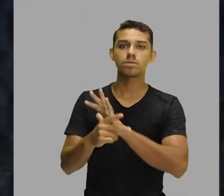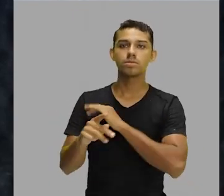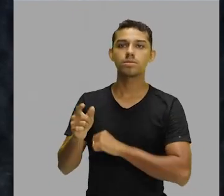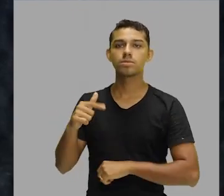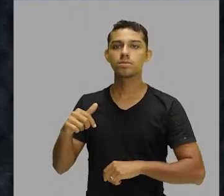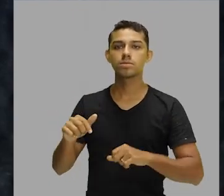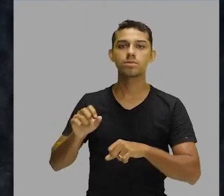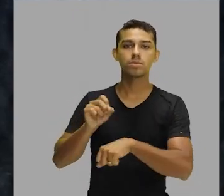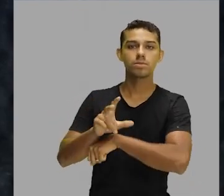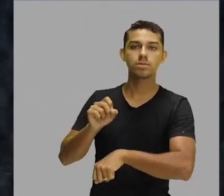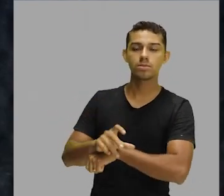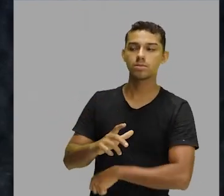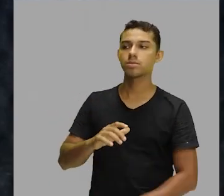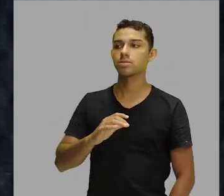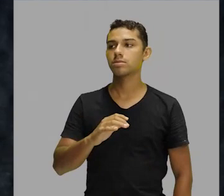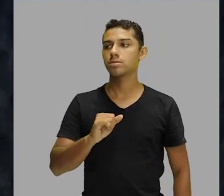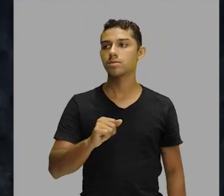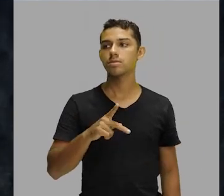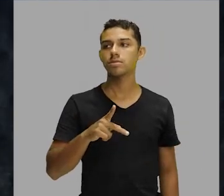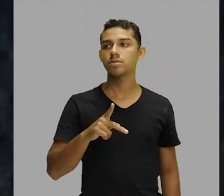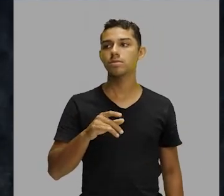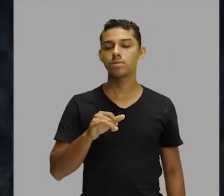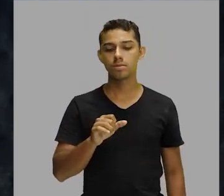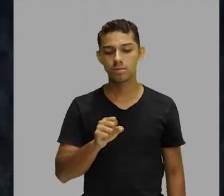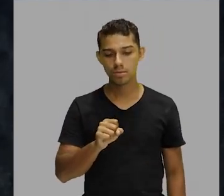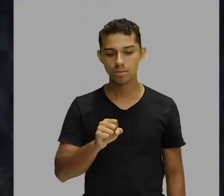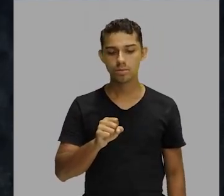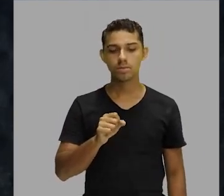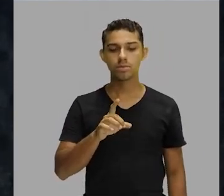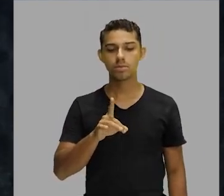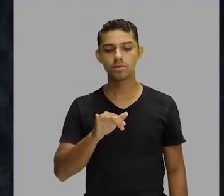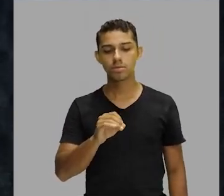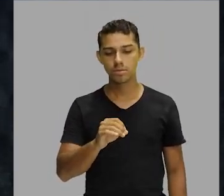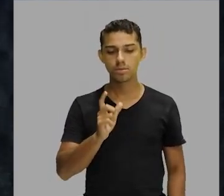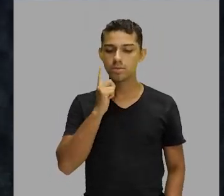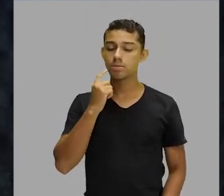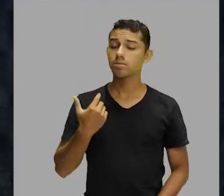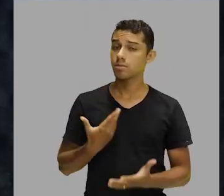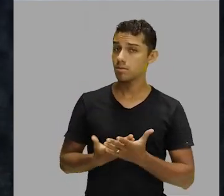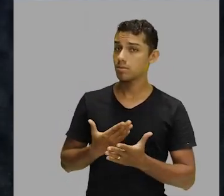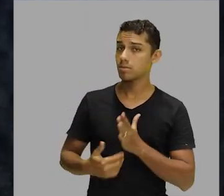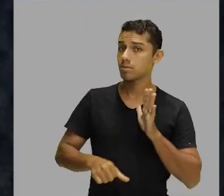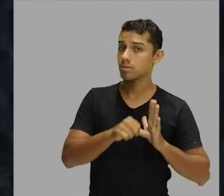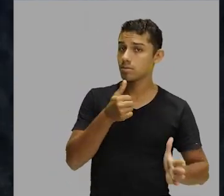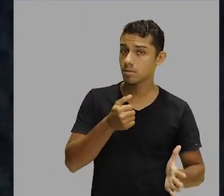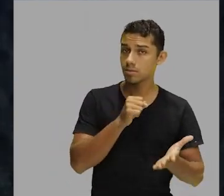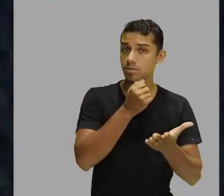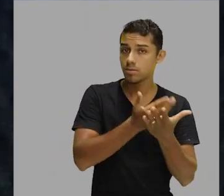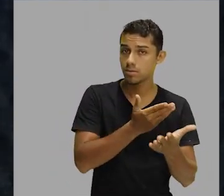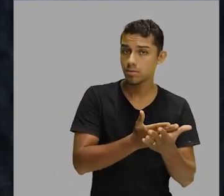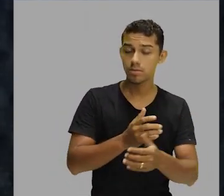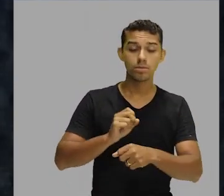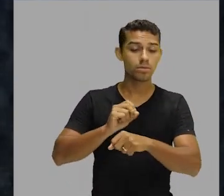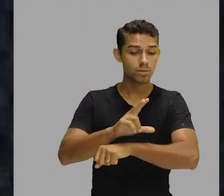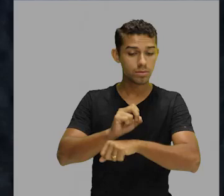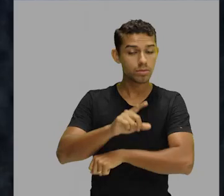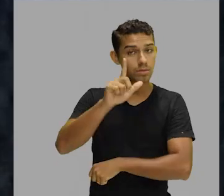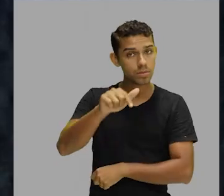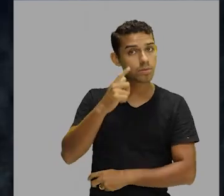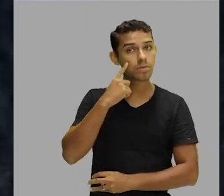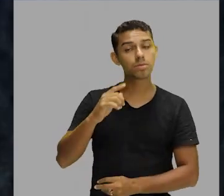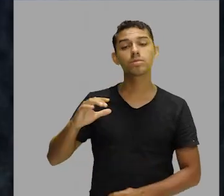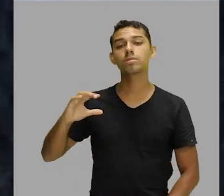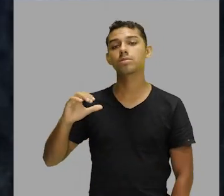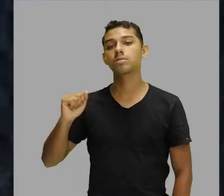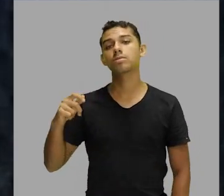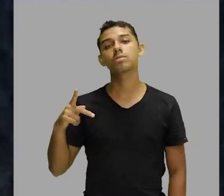as proteínas do capsídeo. Lembrando que capsídeo, nós vimos na primeira aula de vírus, que capsídeo é a